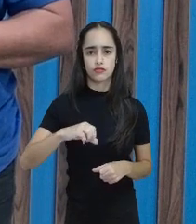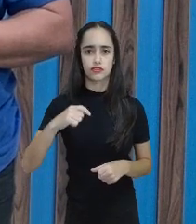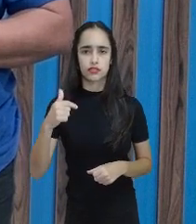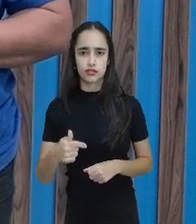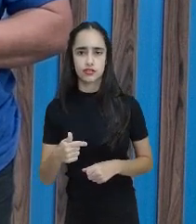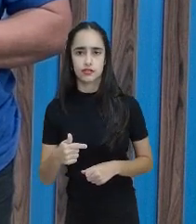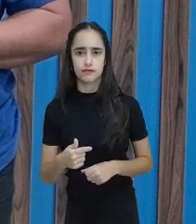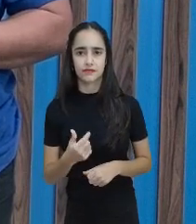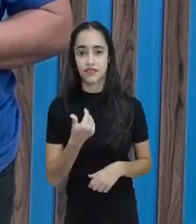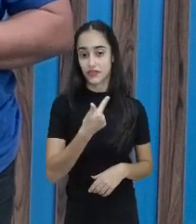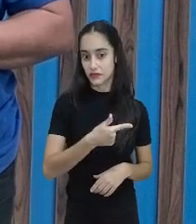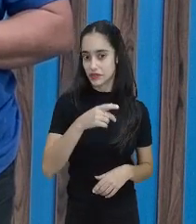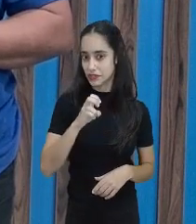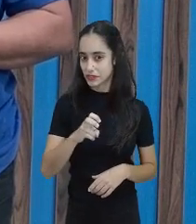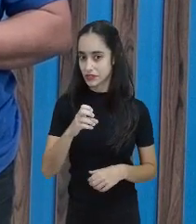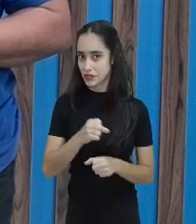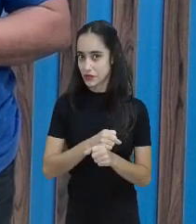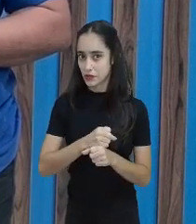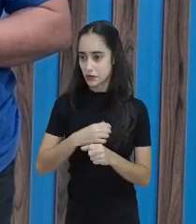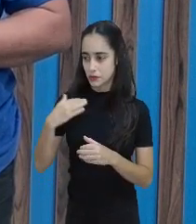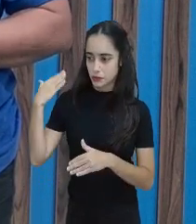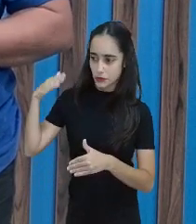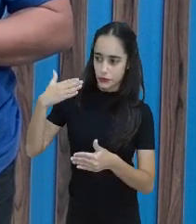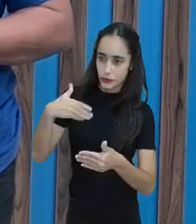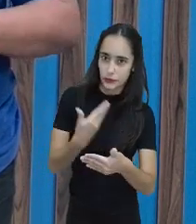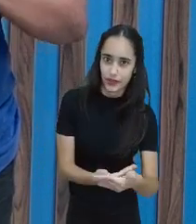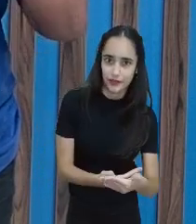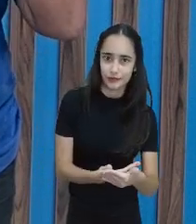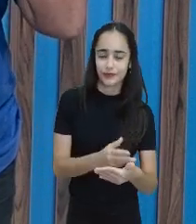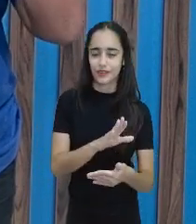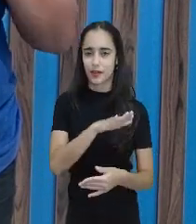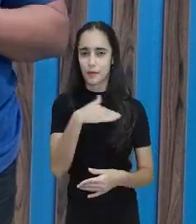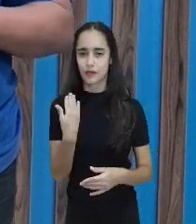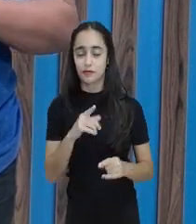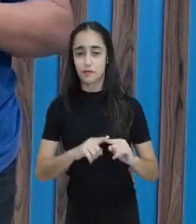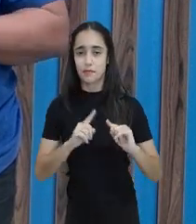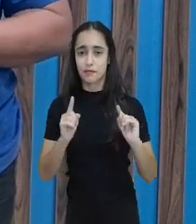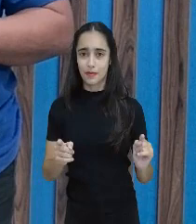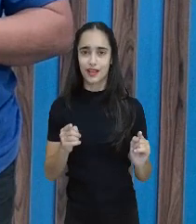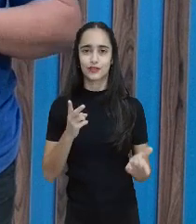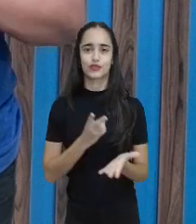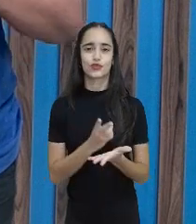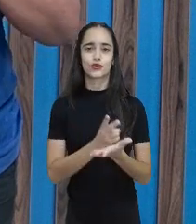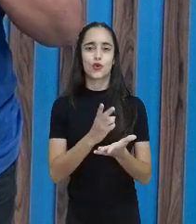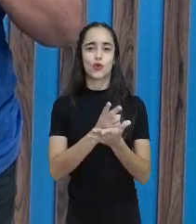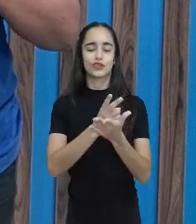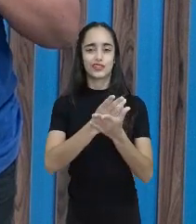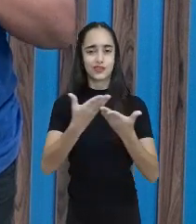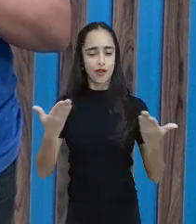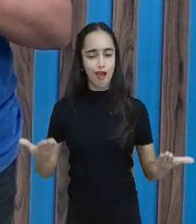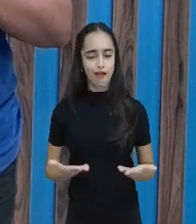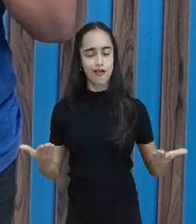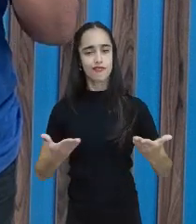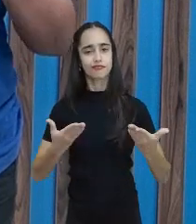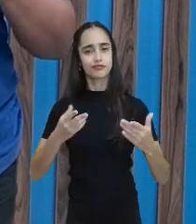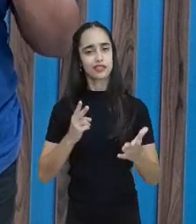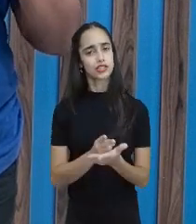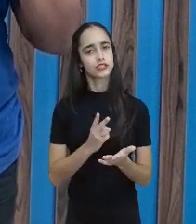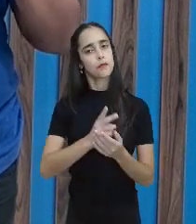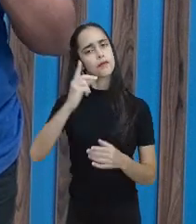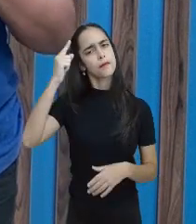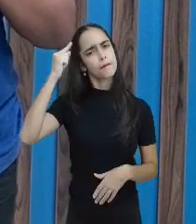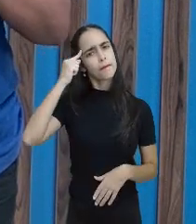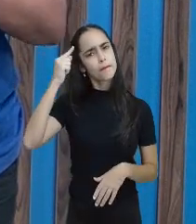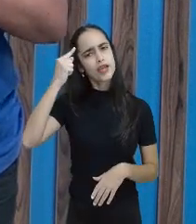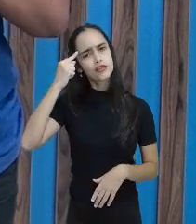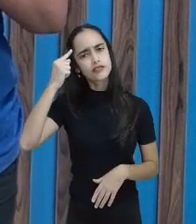25 anos já se passaram da sua morte, mas ele continua muito atual. E ele pensava muito na questão da